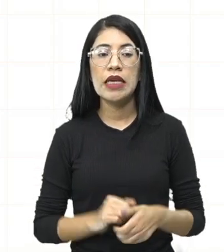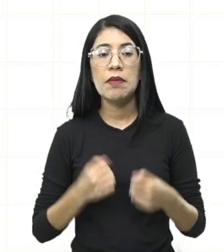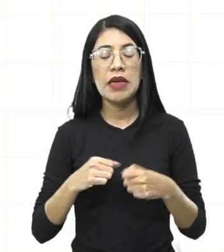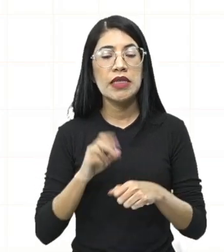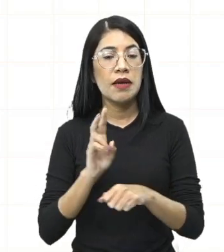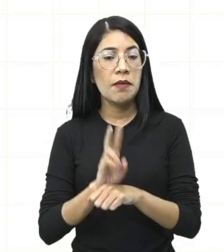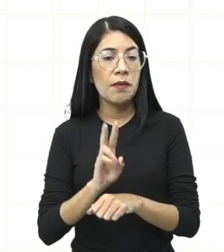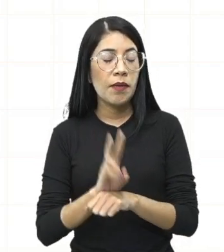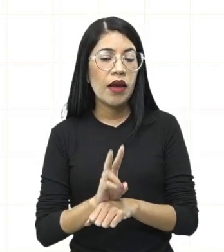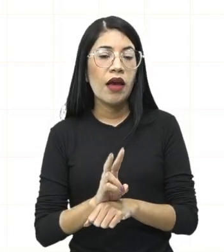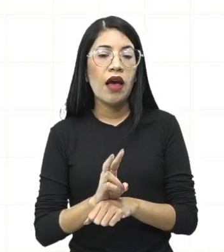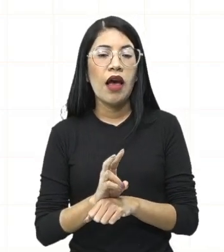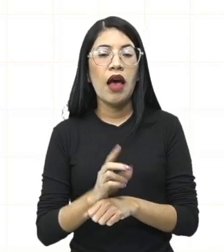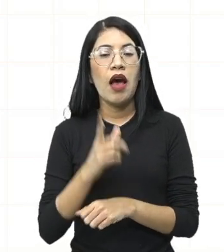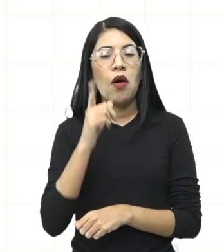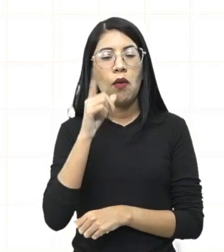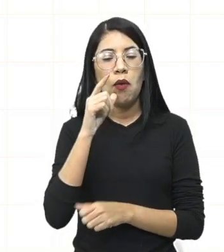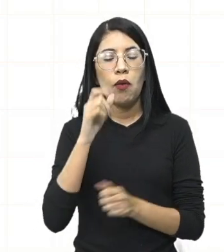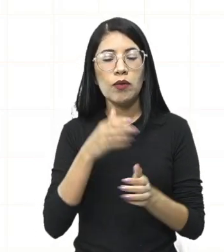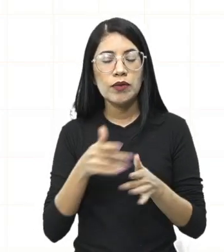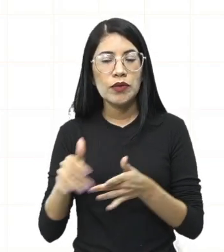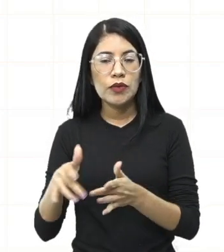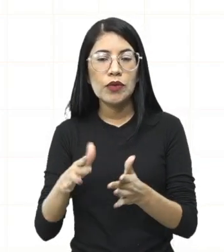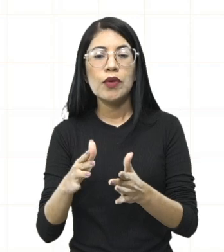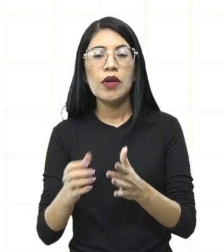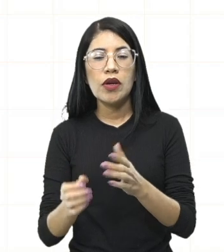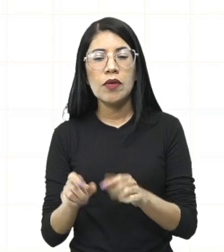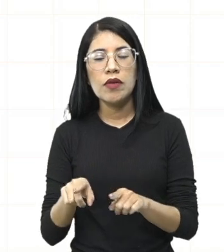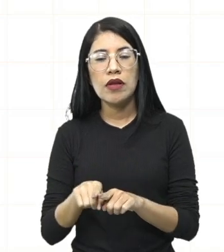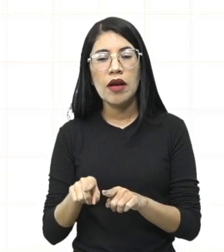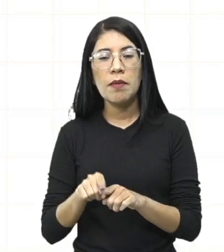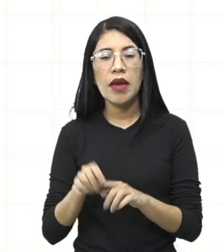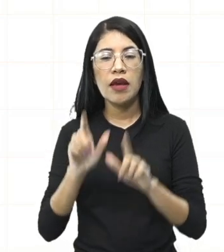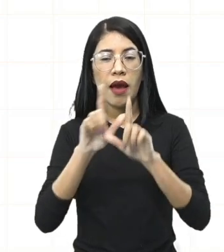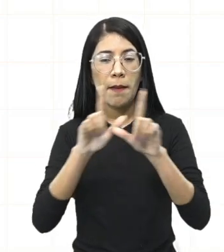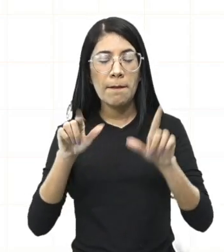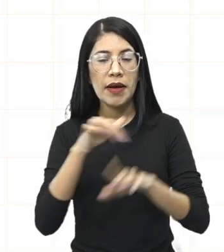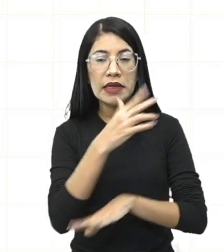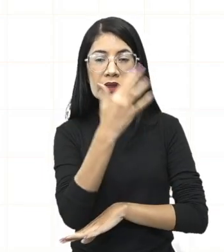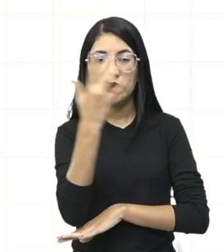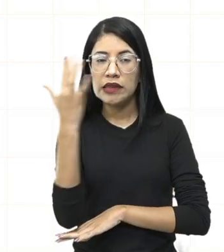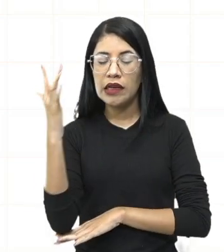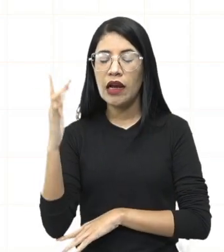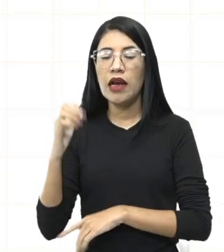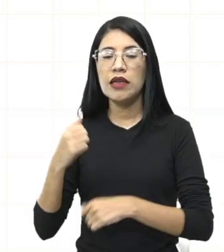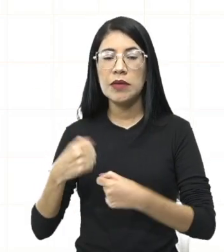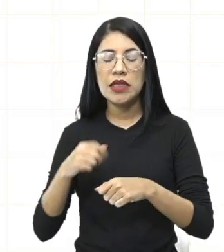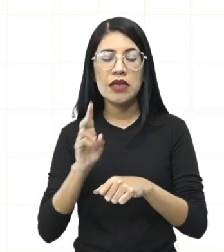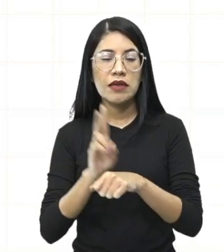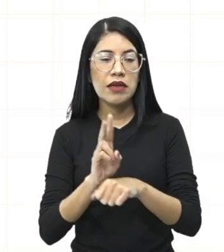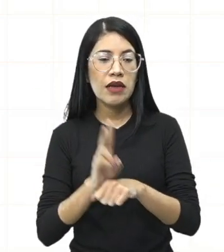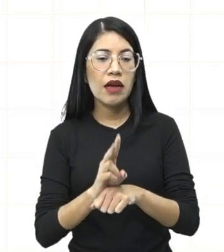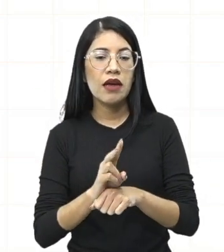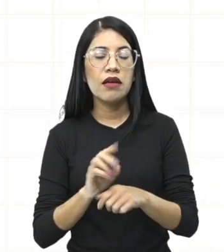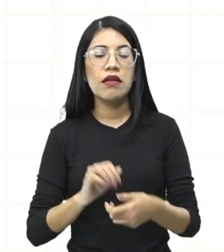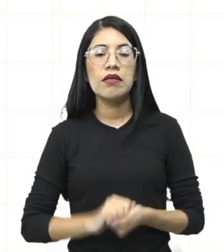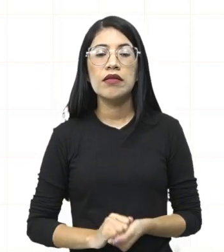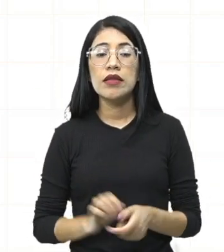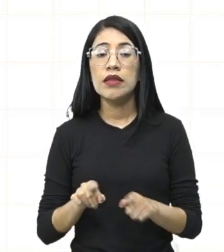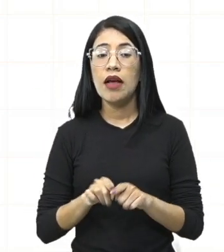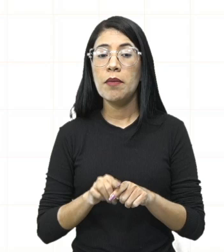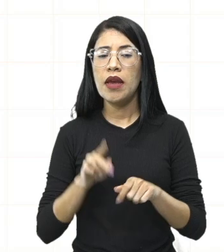os recursos hídricos, tá bom? Aqui preservar também a preservação da paisagem, né? A